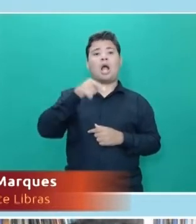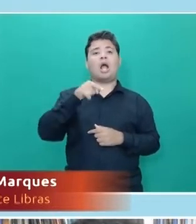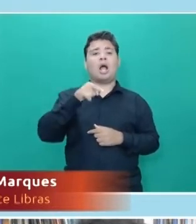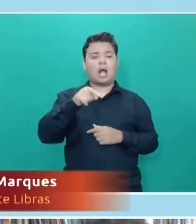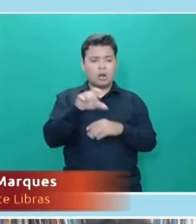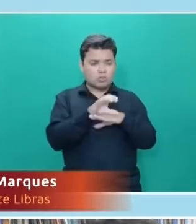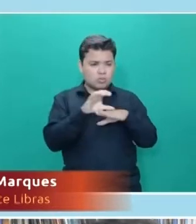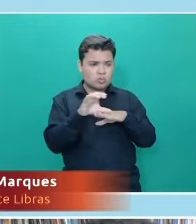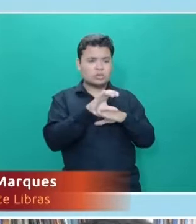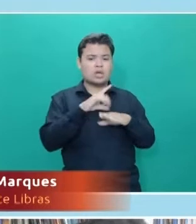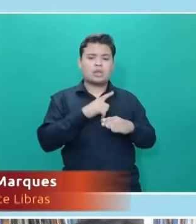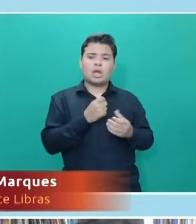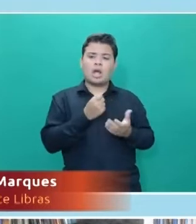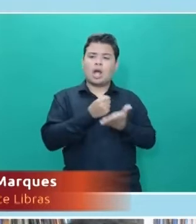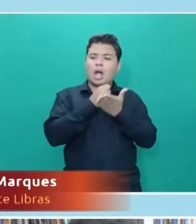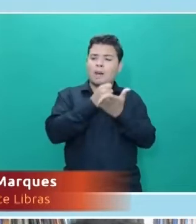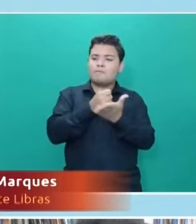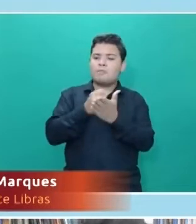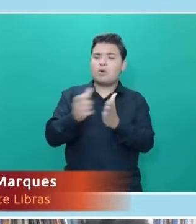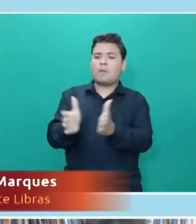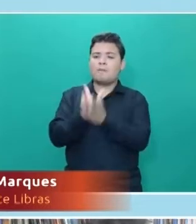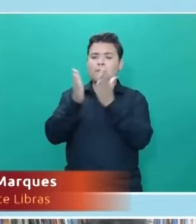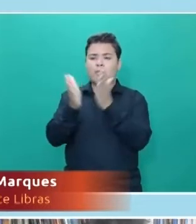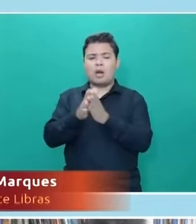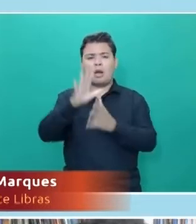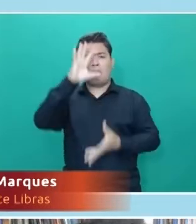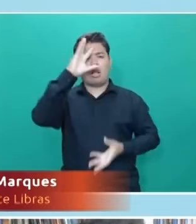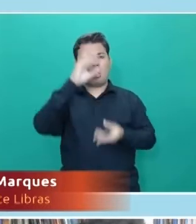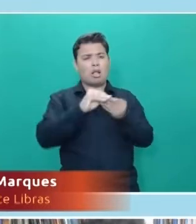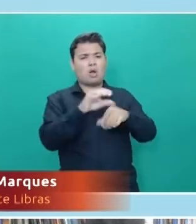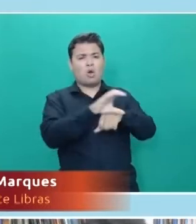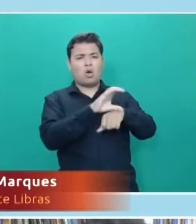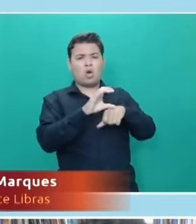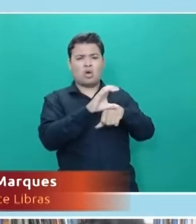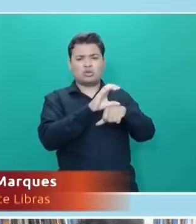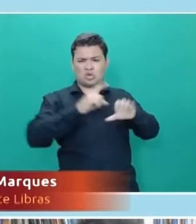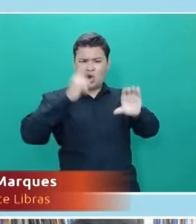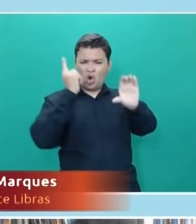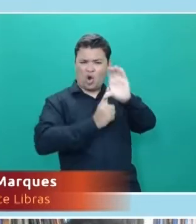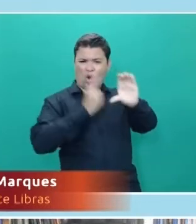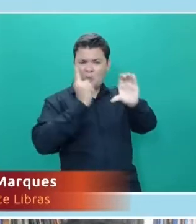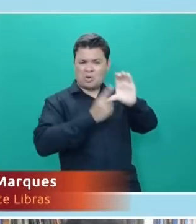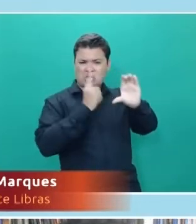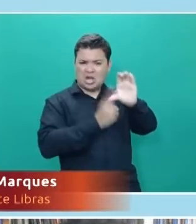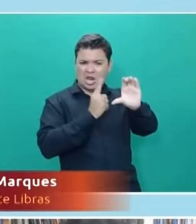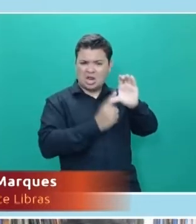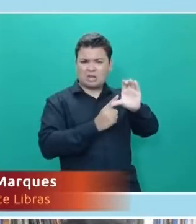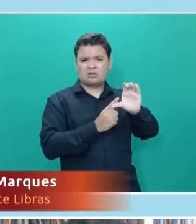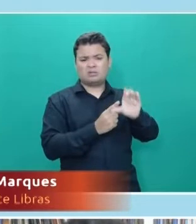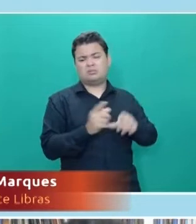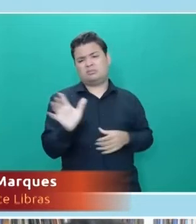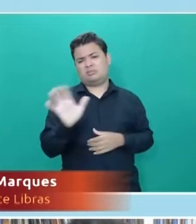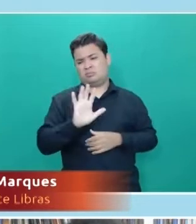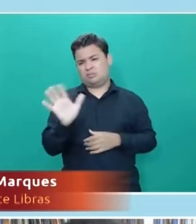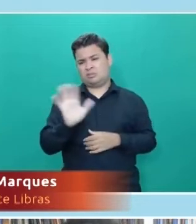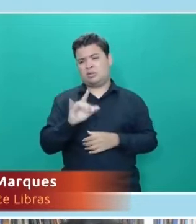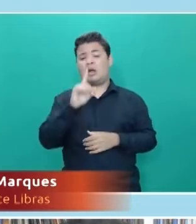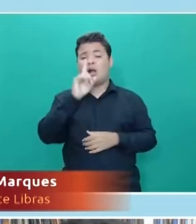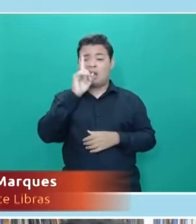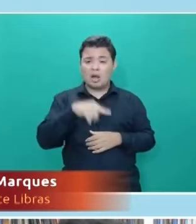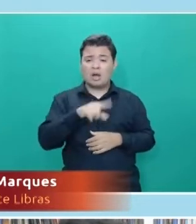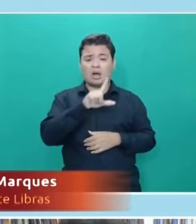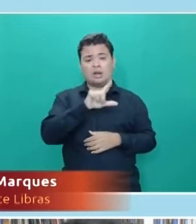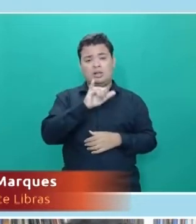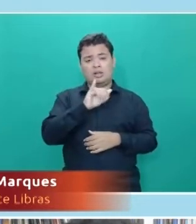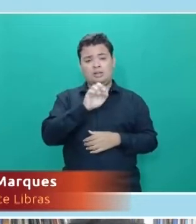tratar dos pobres, no artigo 6º ela é comunista, o povo faz o que quer da vida, né? Entende como quer. Mas ela é liberal, porque a Previdência